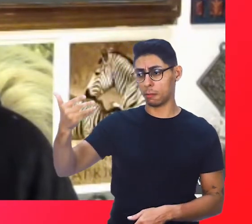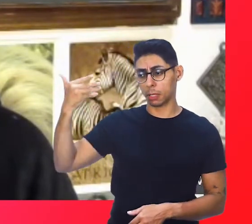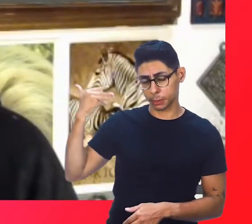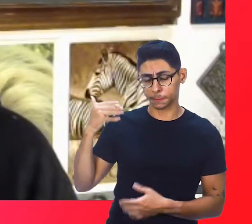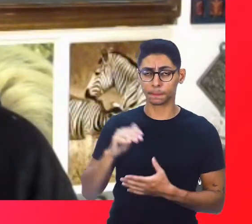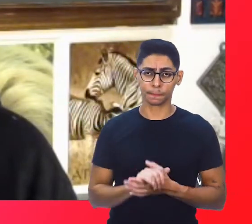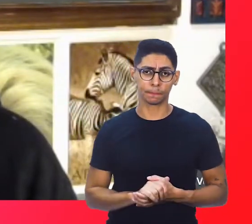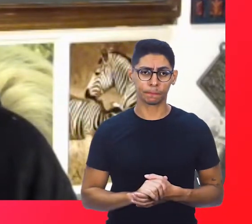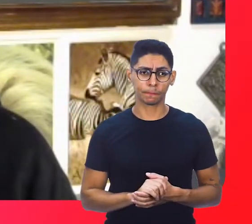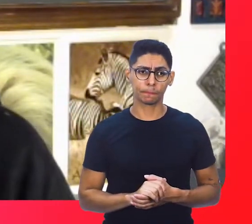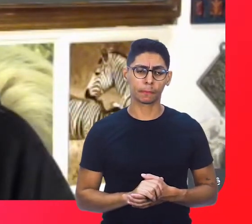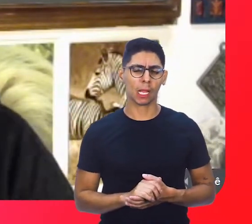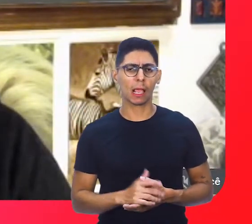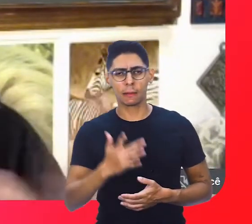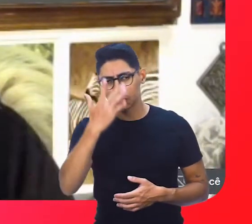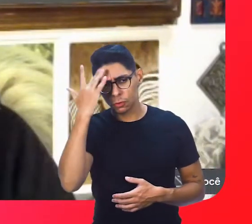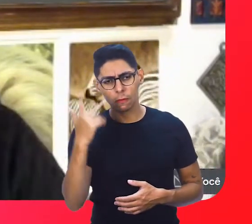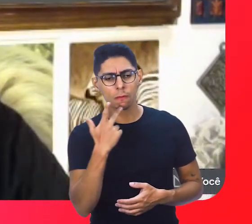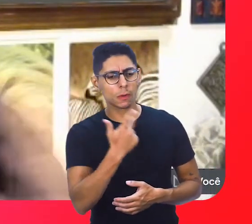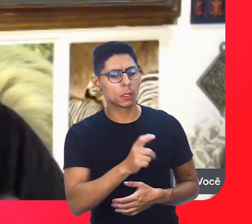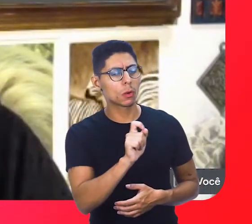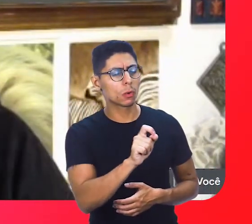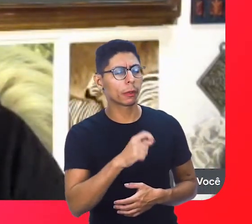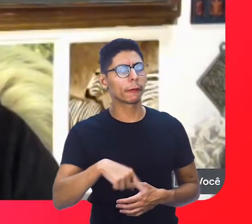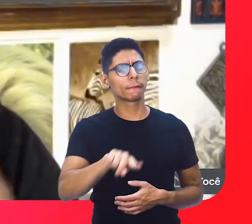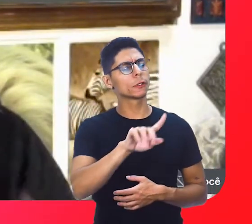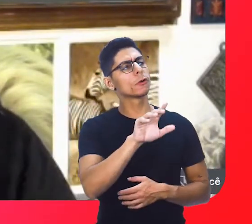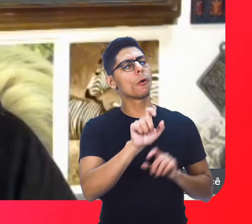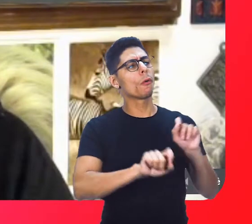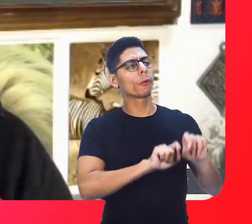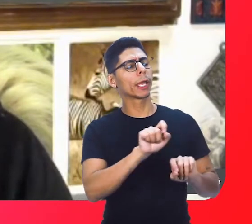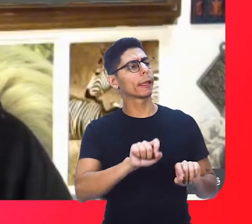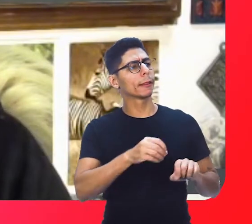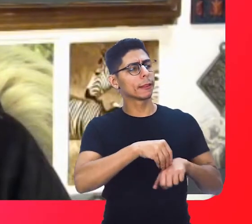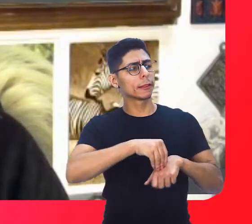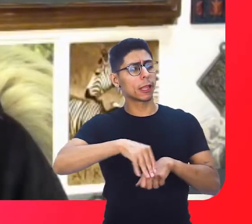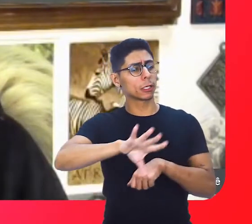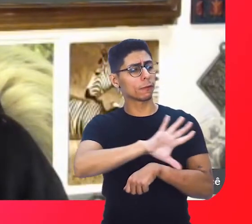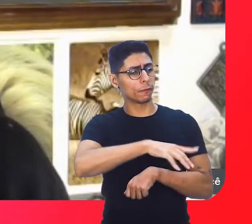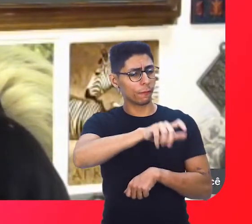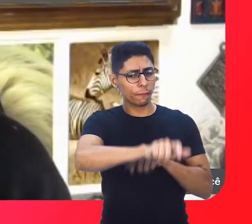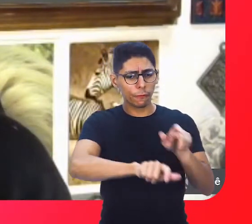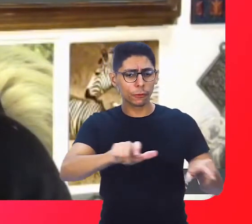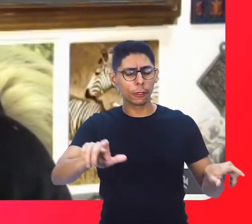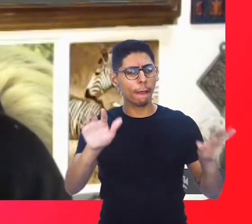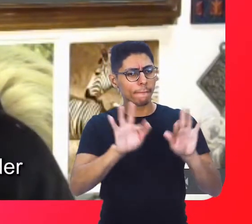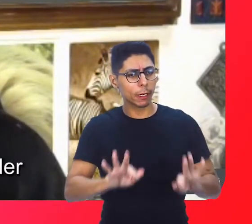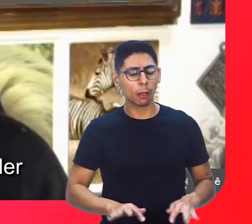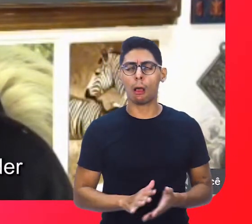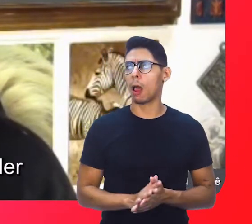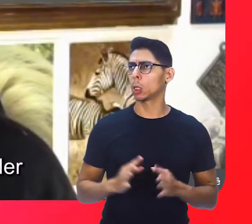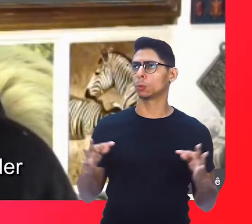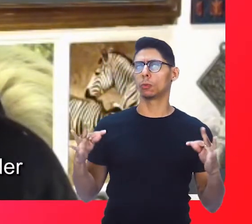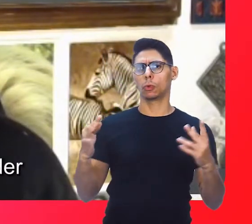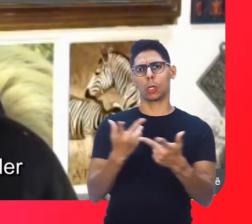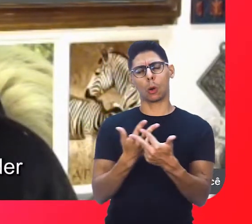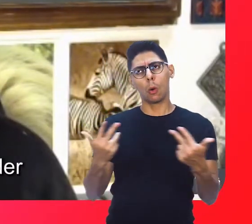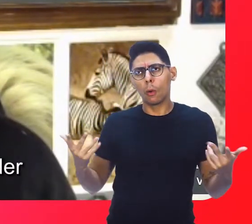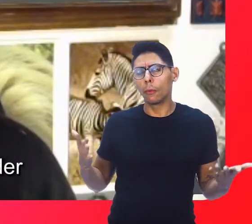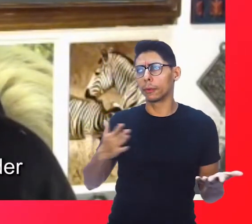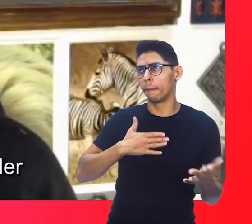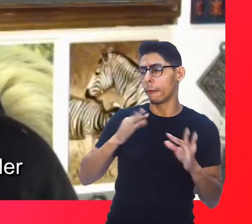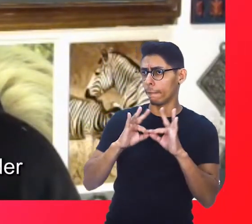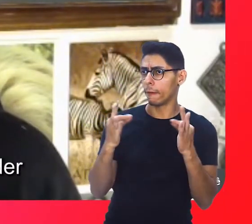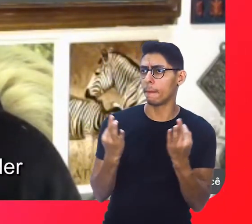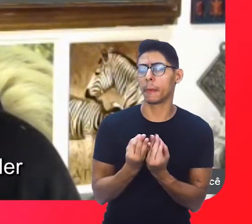você que mais te deixa feliz? Eu falo, tem várias coisas, minha neta, meus filhos, minha família, minha mãe está viva até hoje, é uma grande felicidade que eu tenho